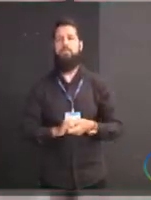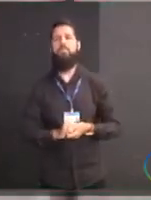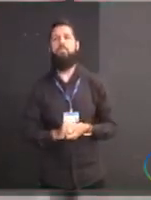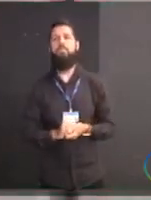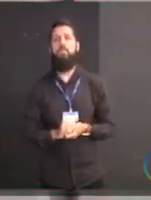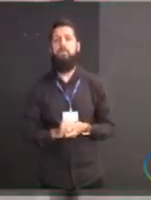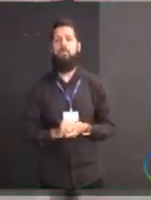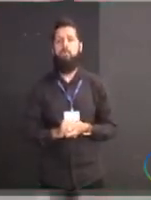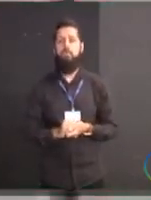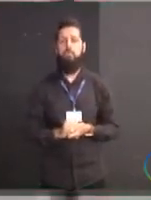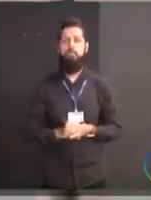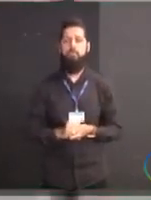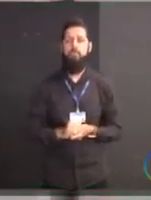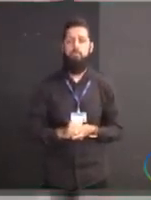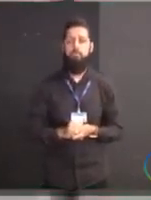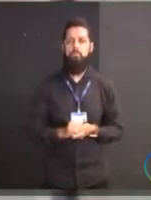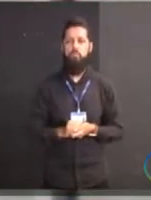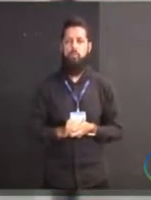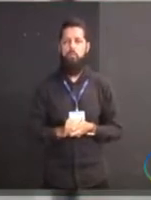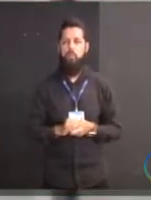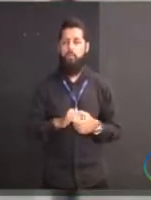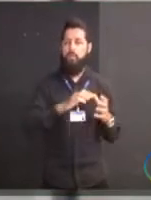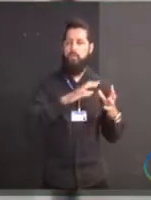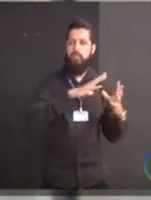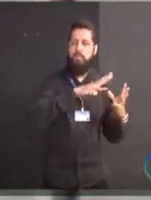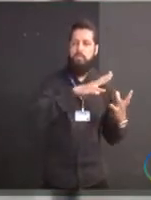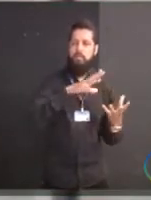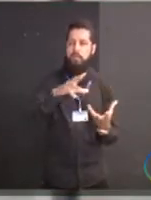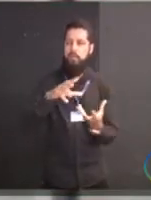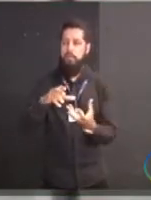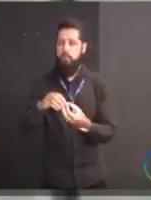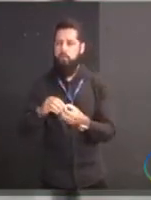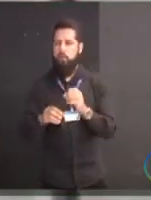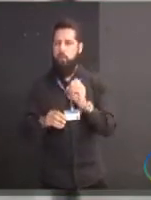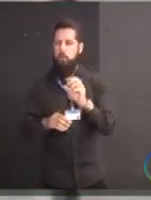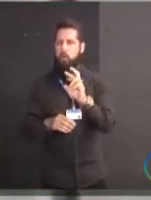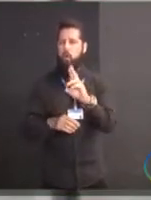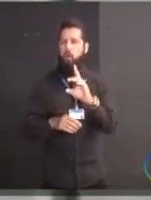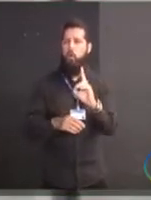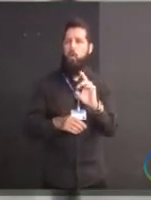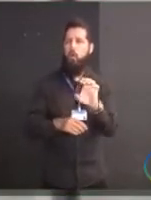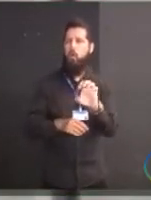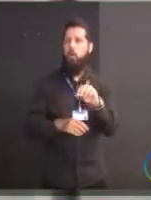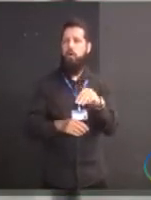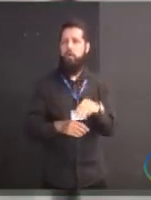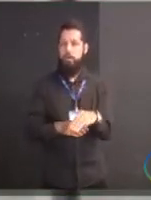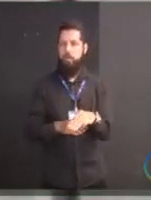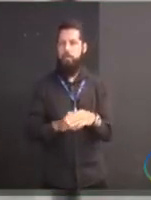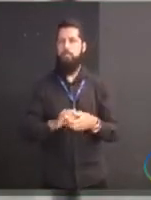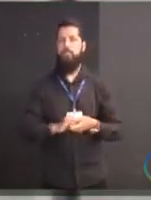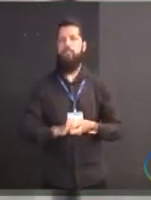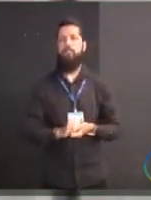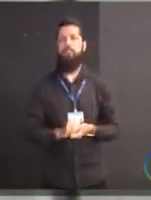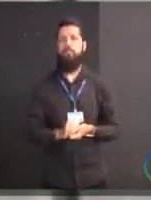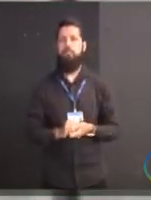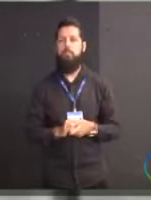esquema de progresso mundial. Mas nós estamos convencidos de que ao